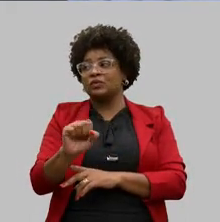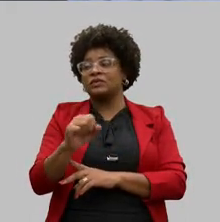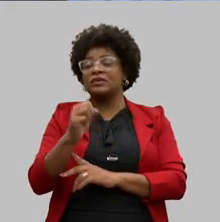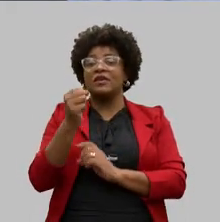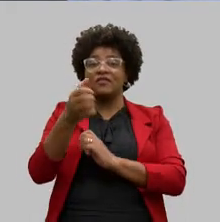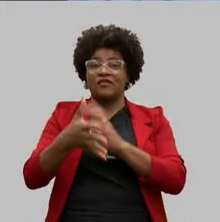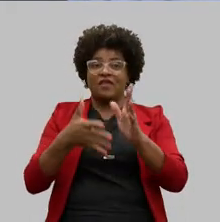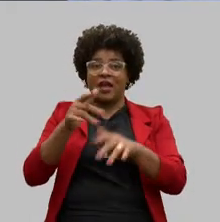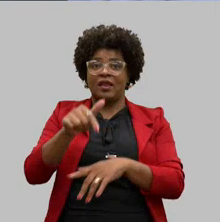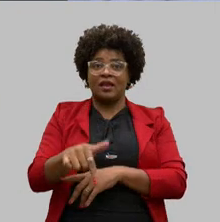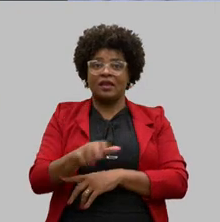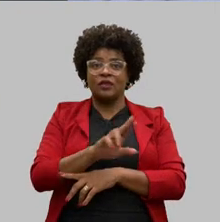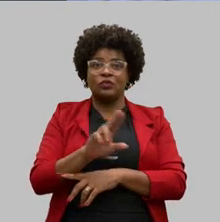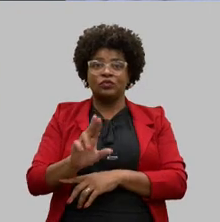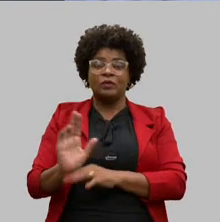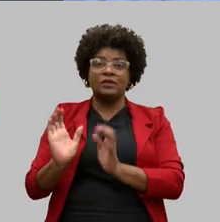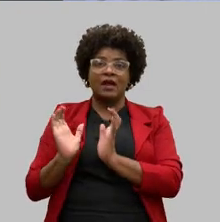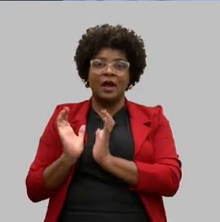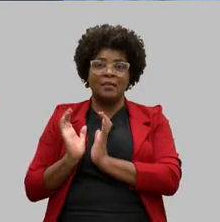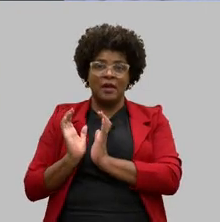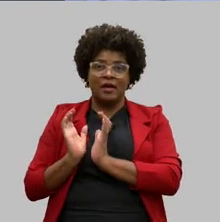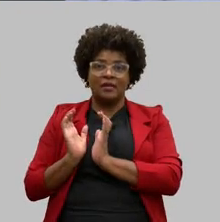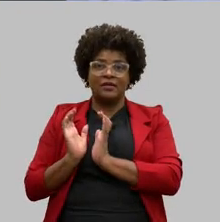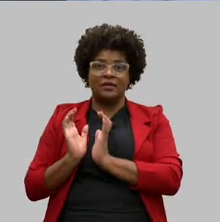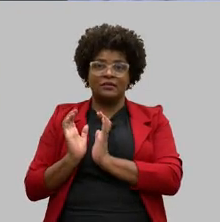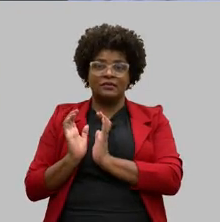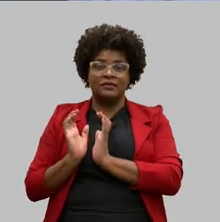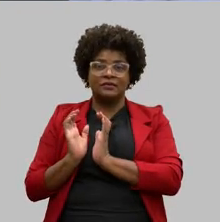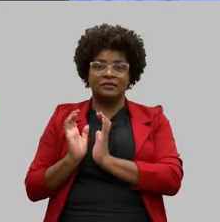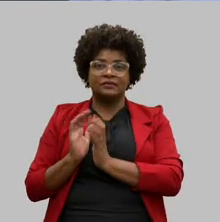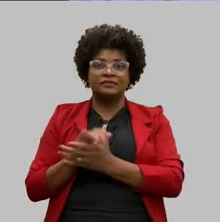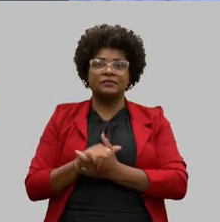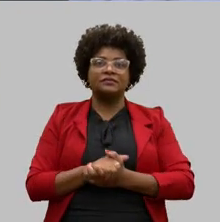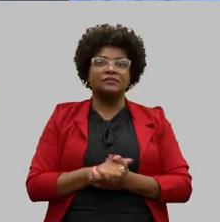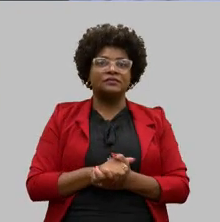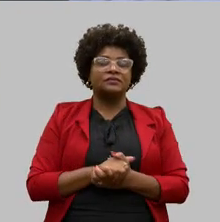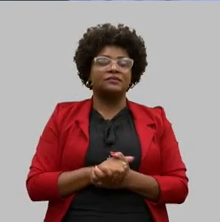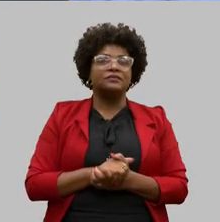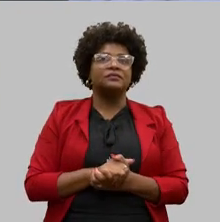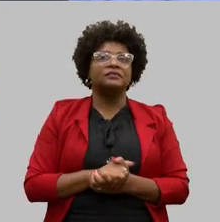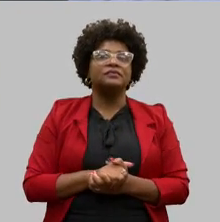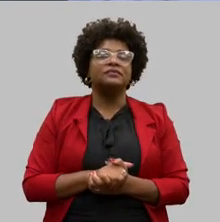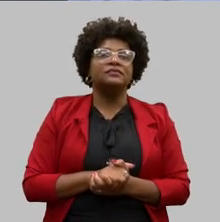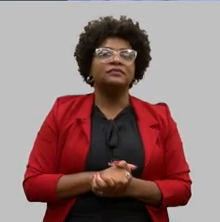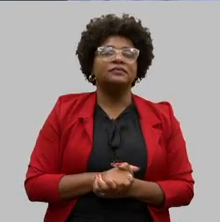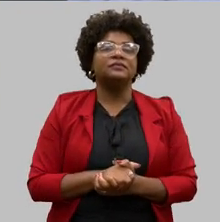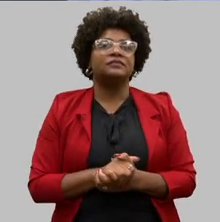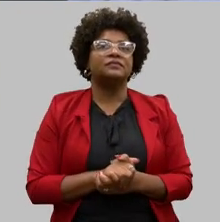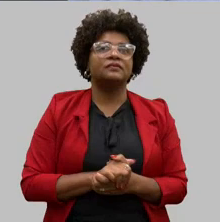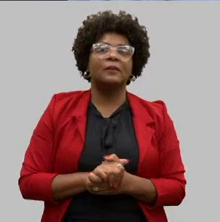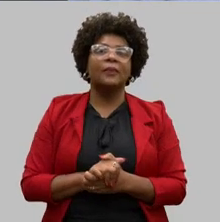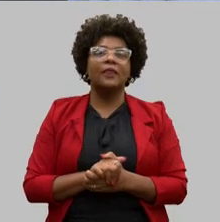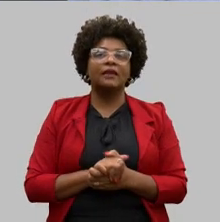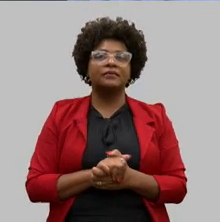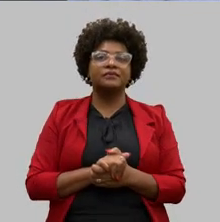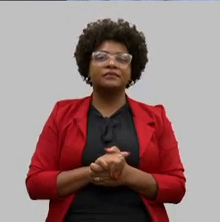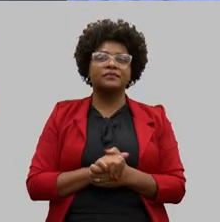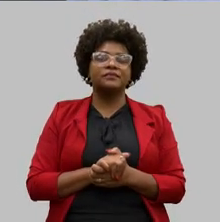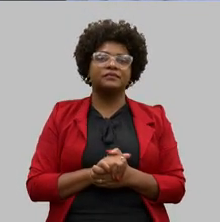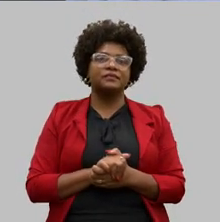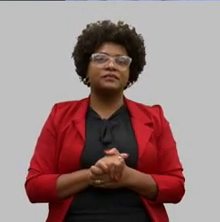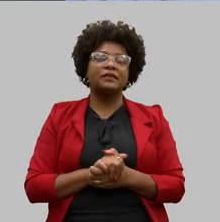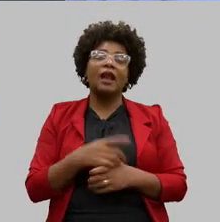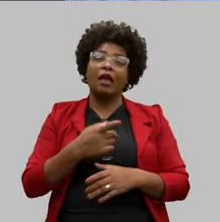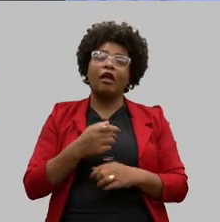nome da pai né o microfone por favor dá uma potencializada ali para Que ela possa fazer a sua eh